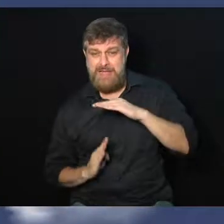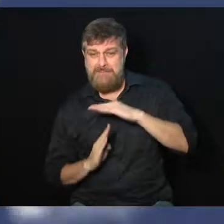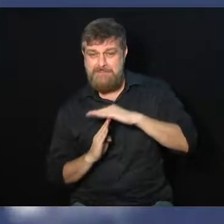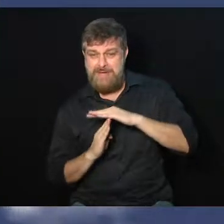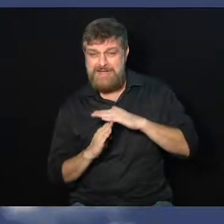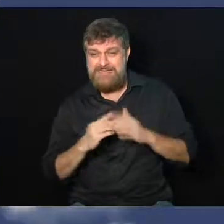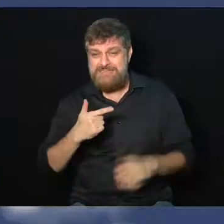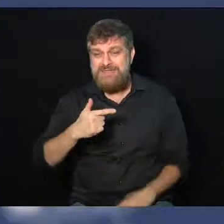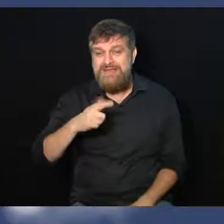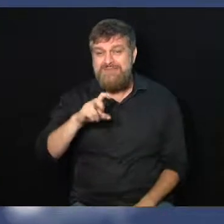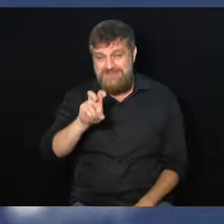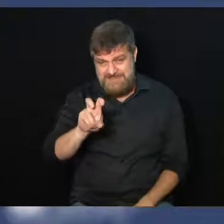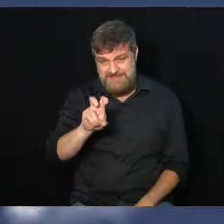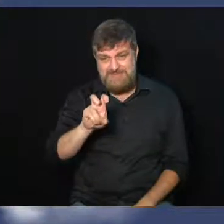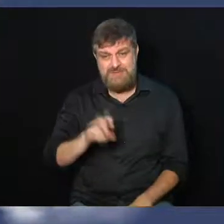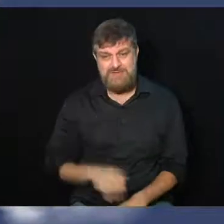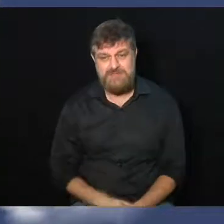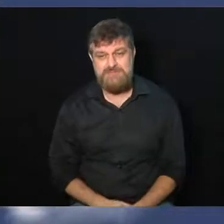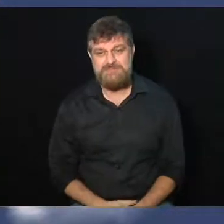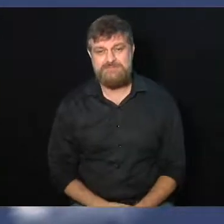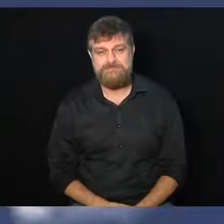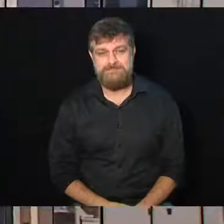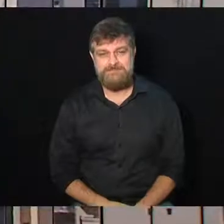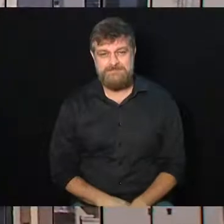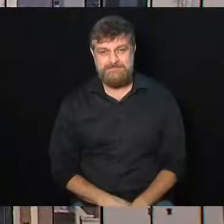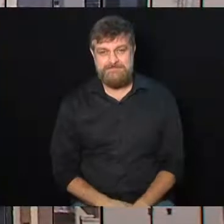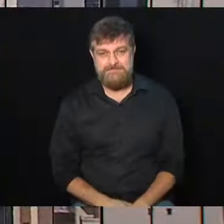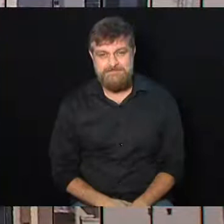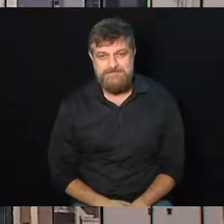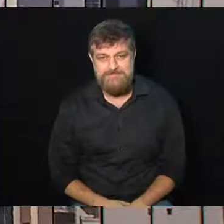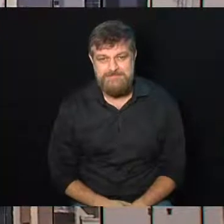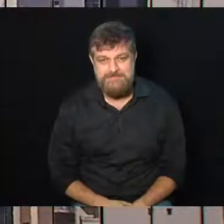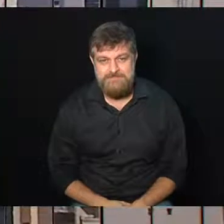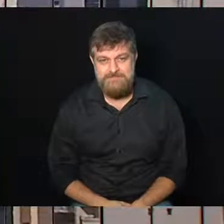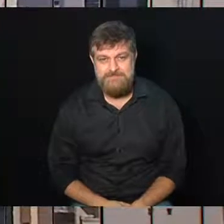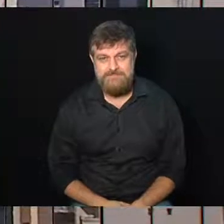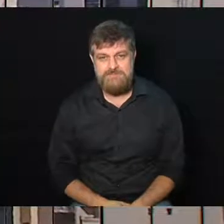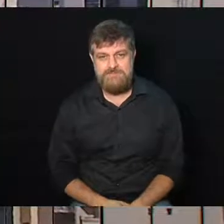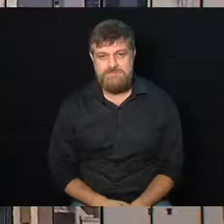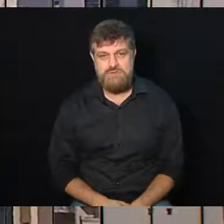máxima não passa dos 25 graus.